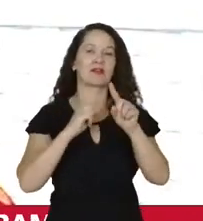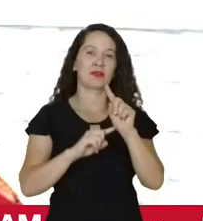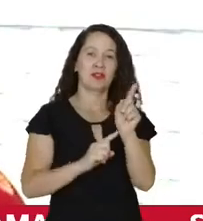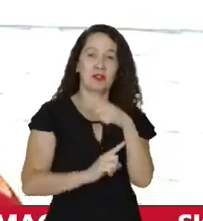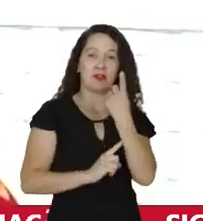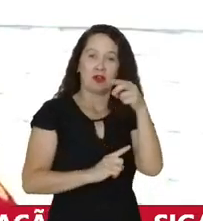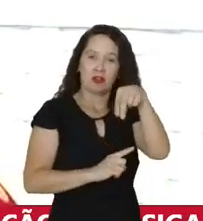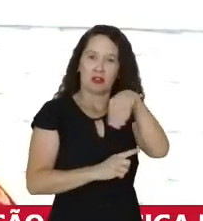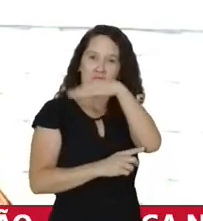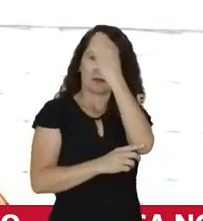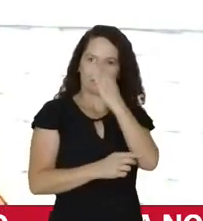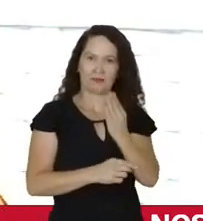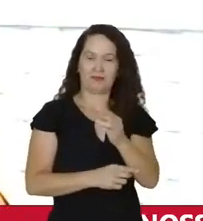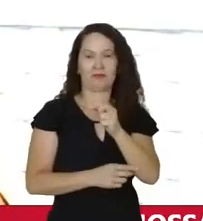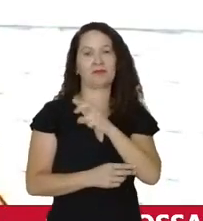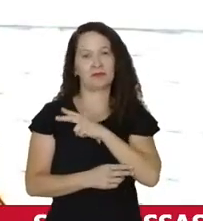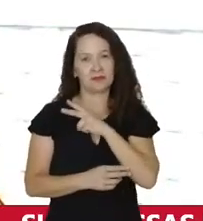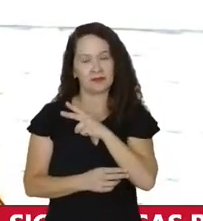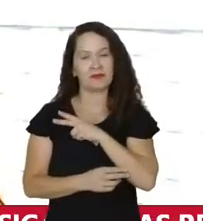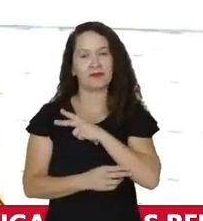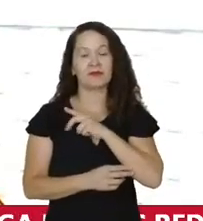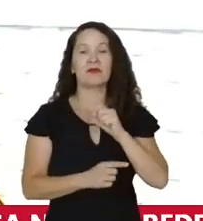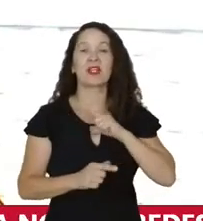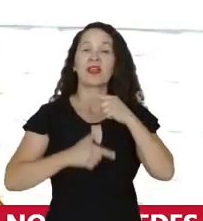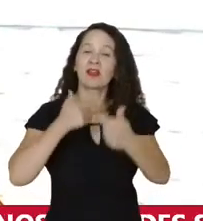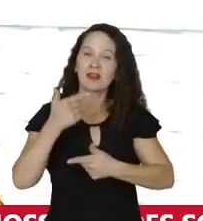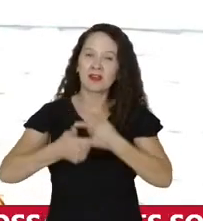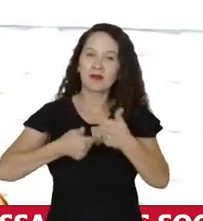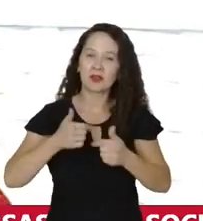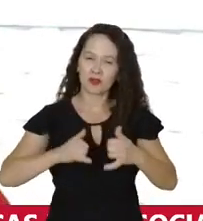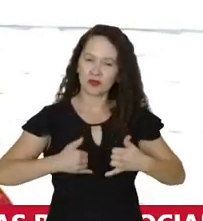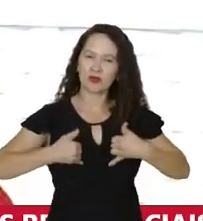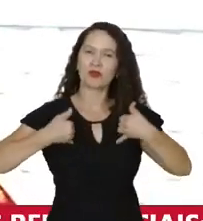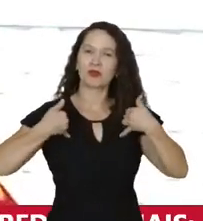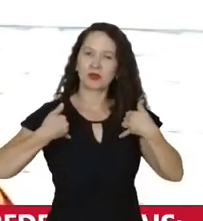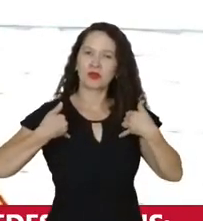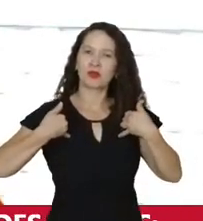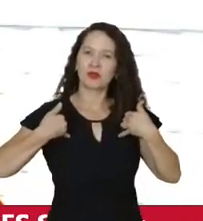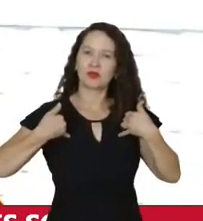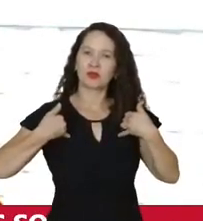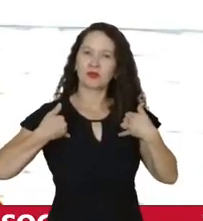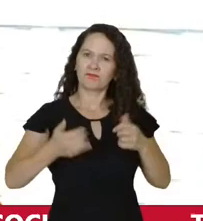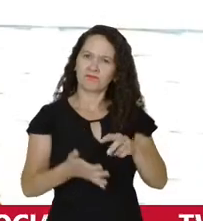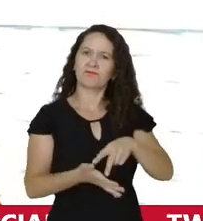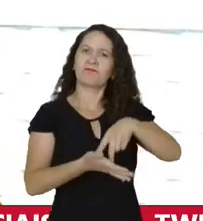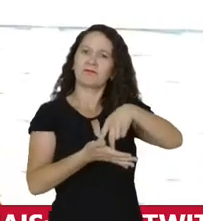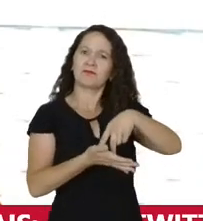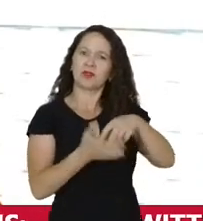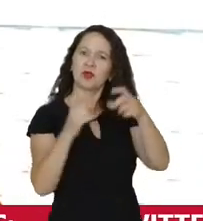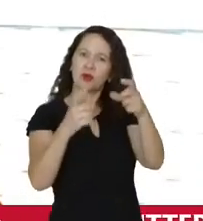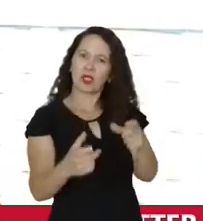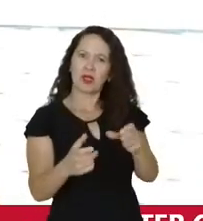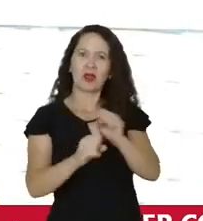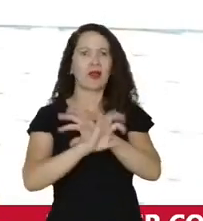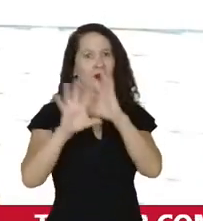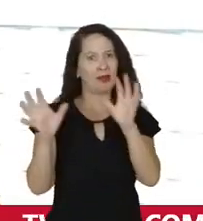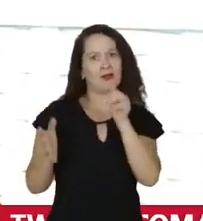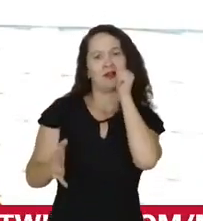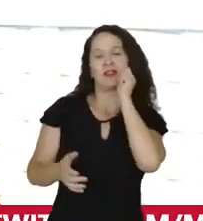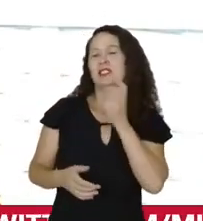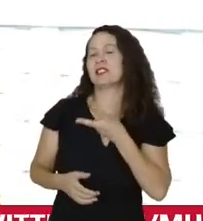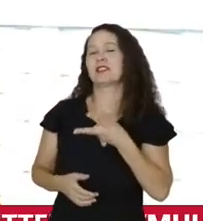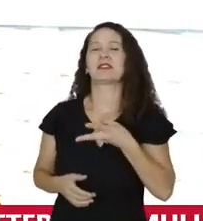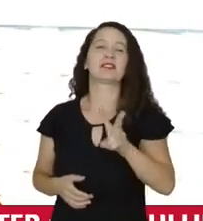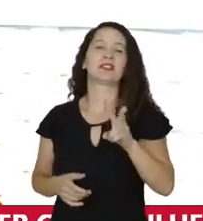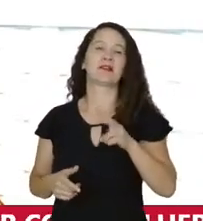E nós aqui no Brasil, em particular, temos trabalhado com orgulho para firmar pé desse lugar. E óbvio que as mulheres sempre